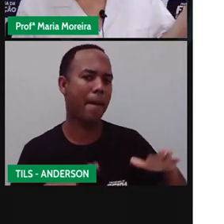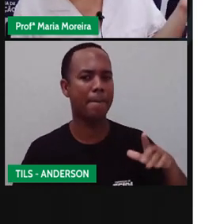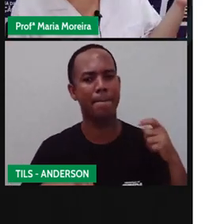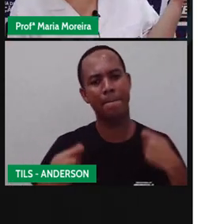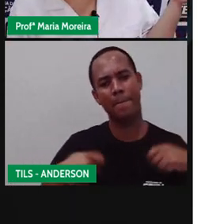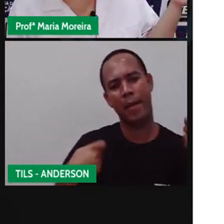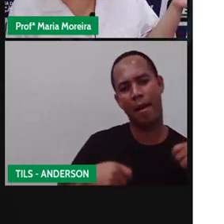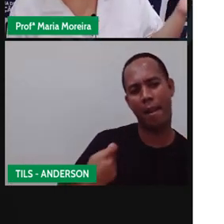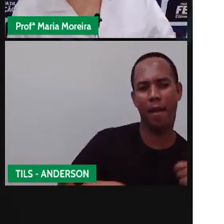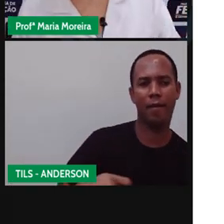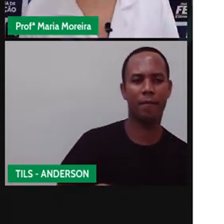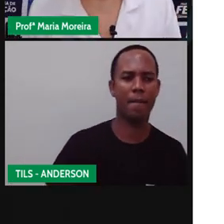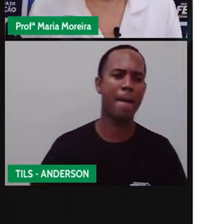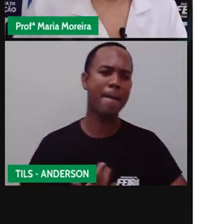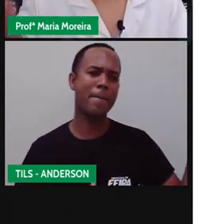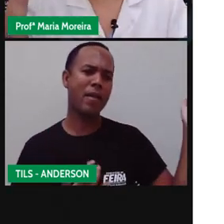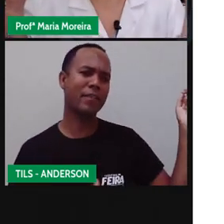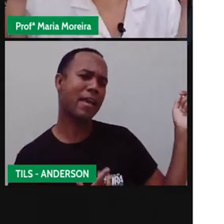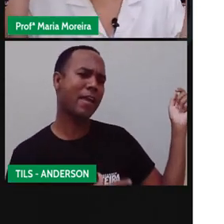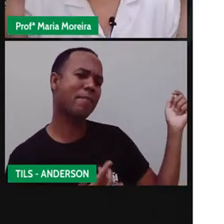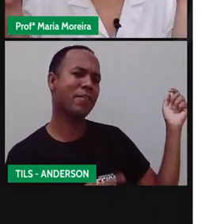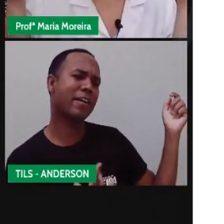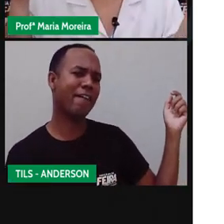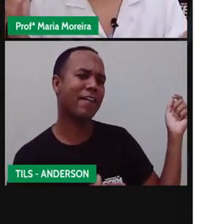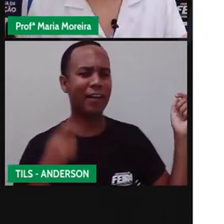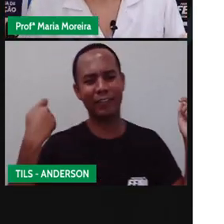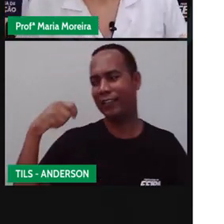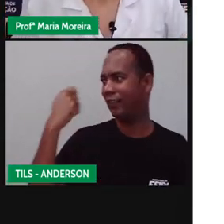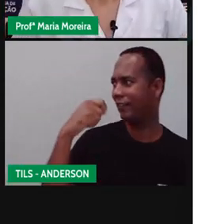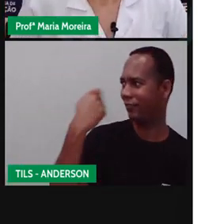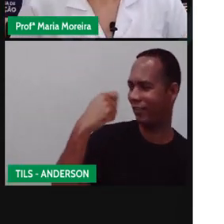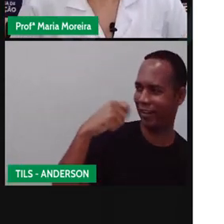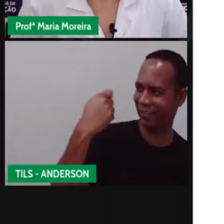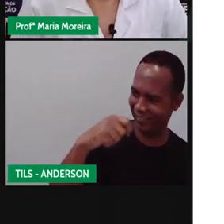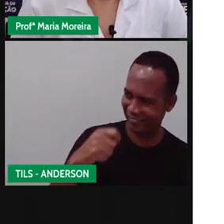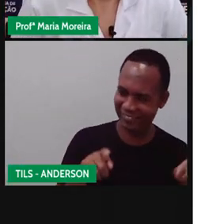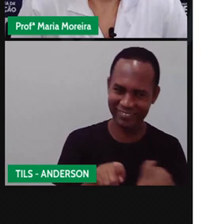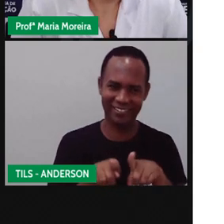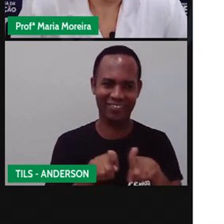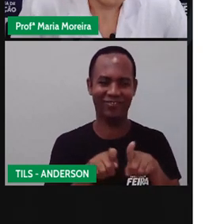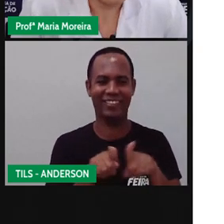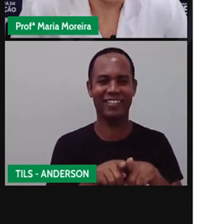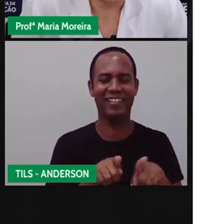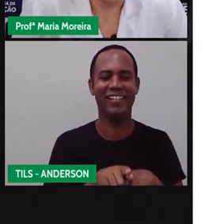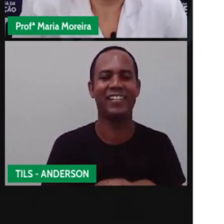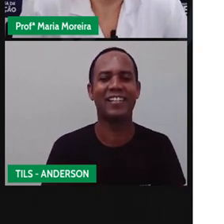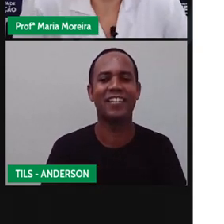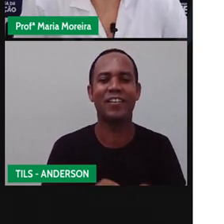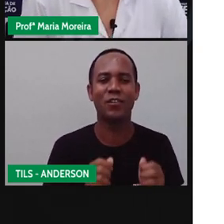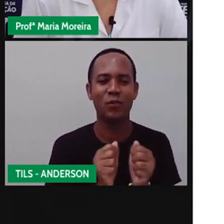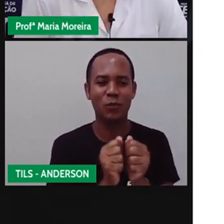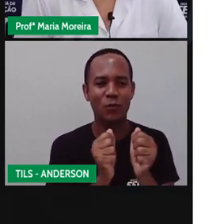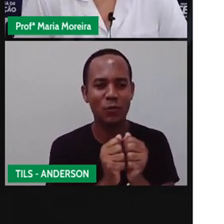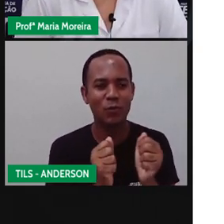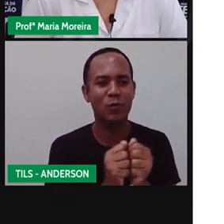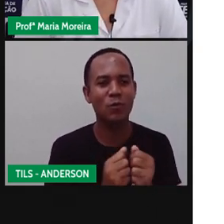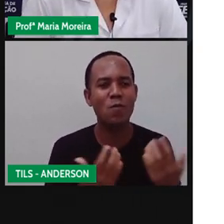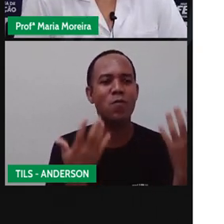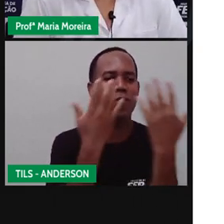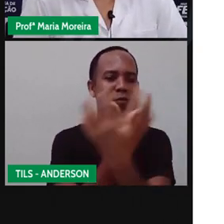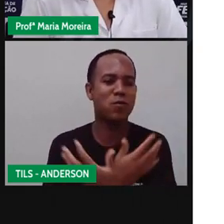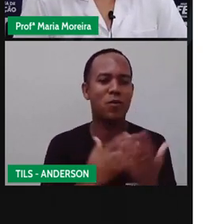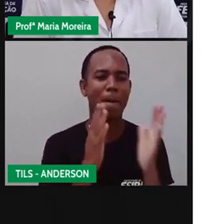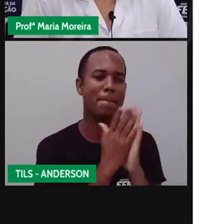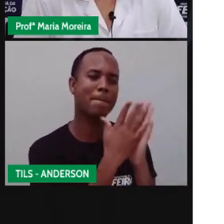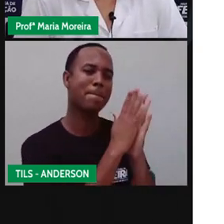berimbau, viola e o quê? Chocalho, ó. Acompanhado principalmente por cantos e palmas.